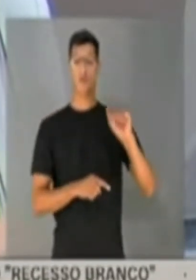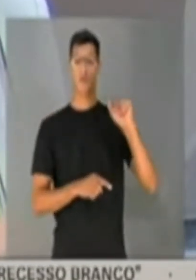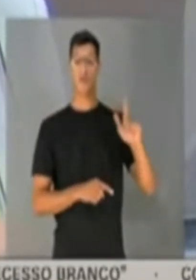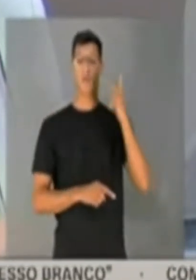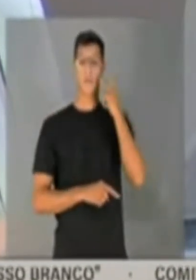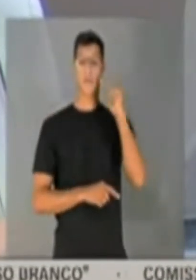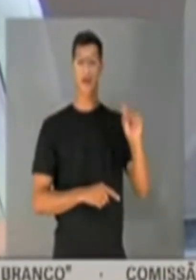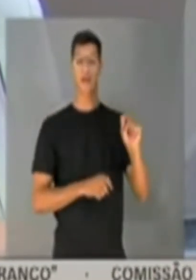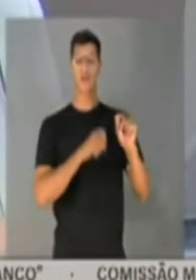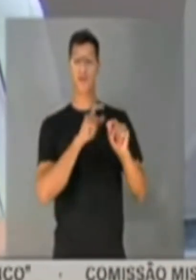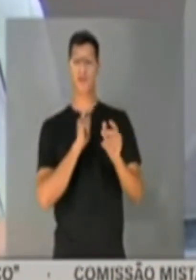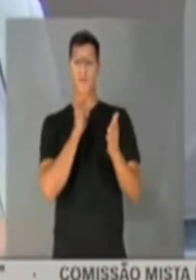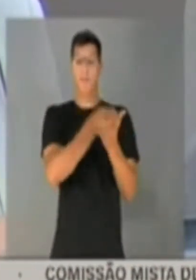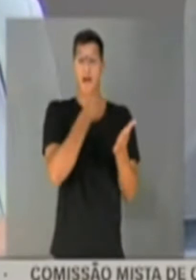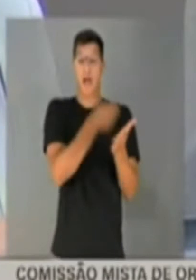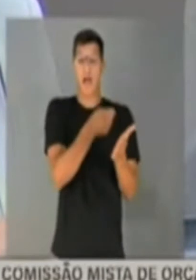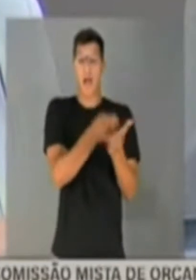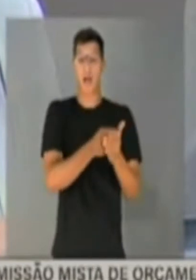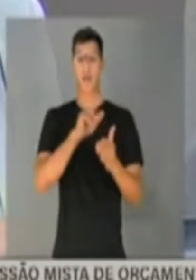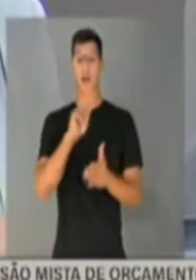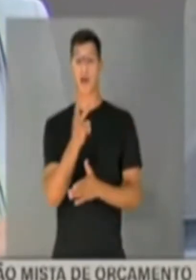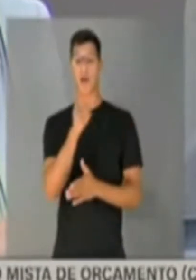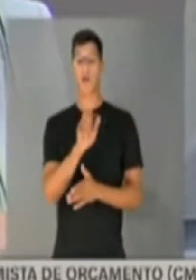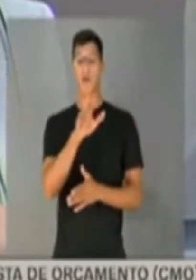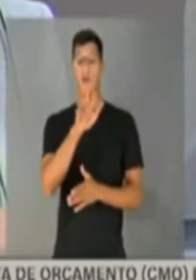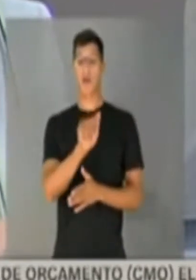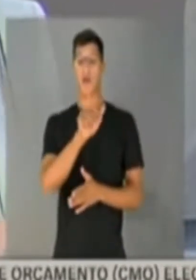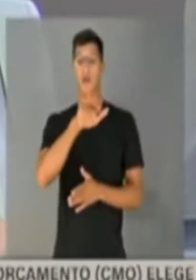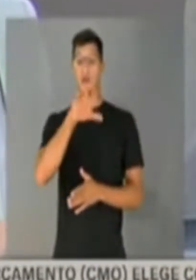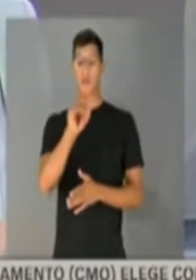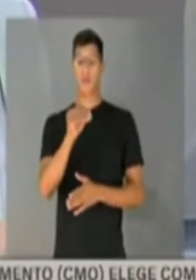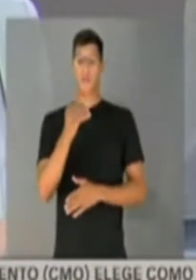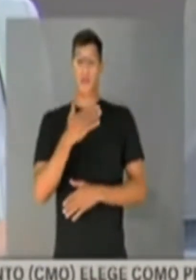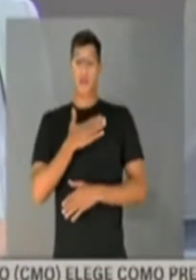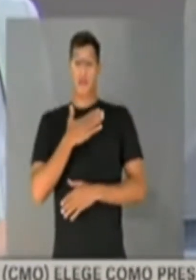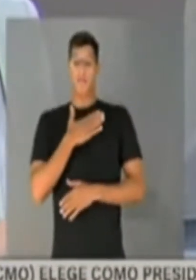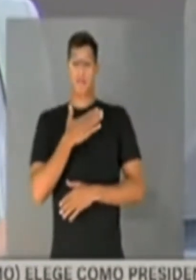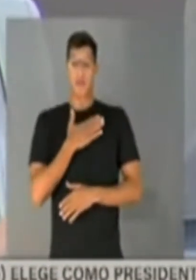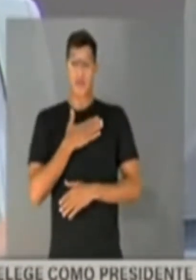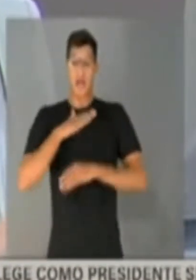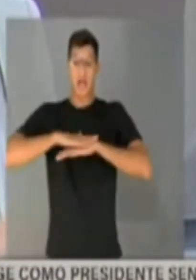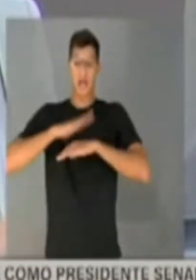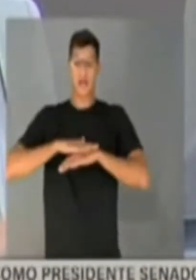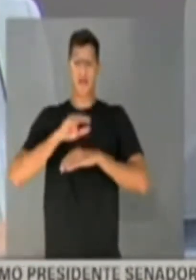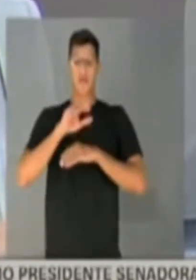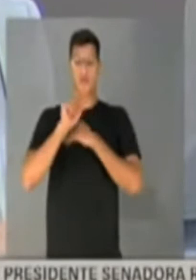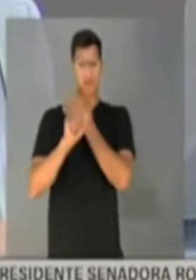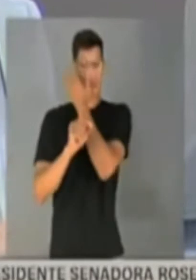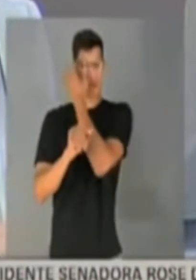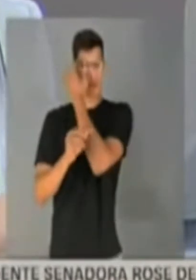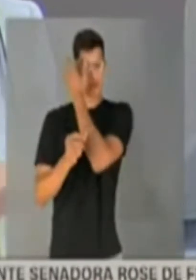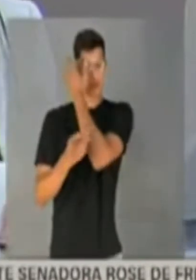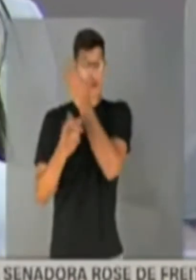fosse então ressarcido o dano causado ao erário. Que não foi. Então, a minha ação foi abrir